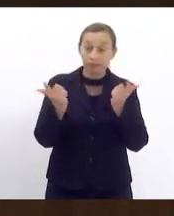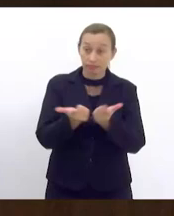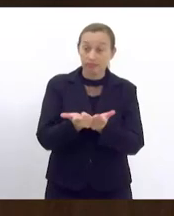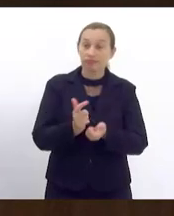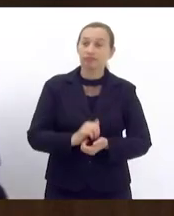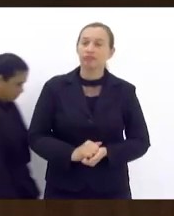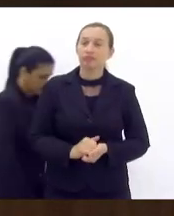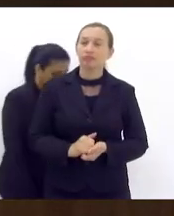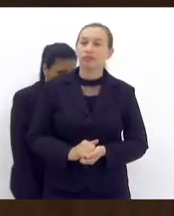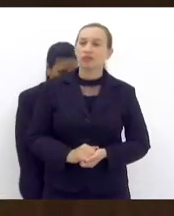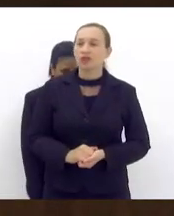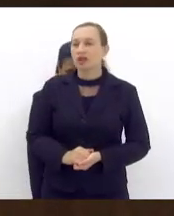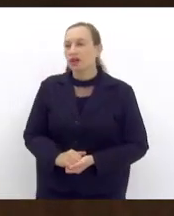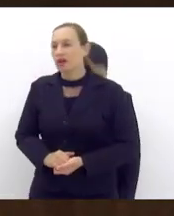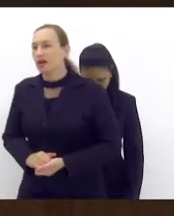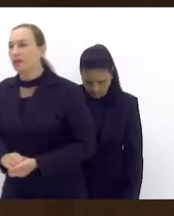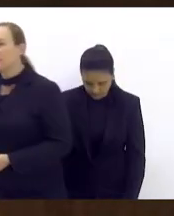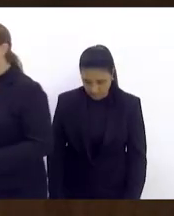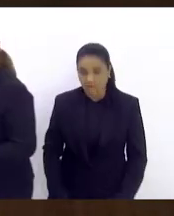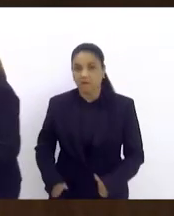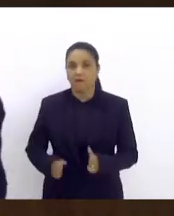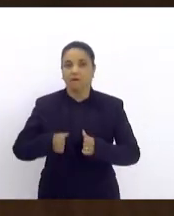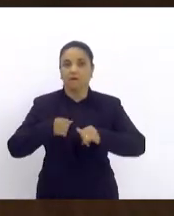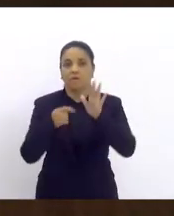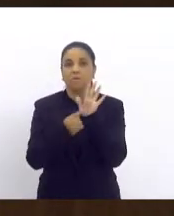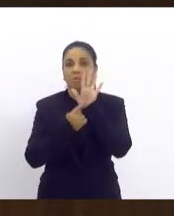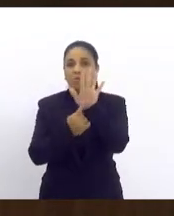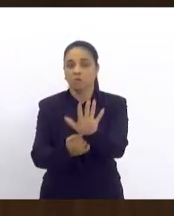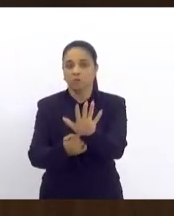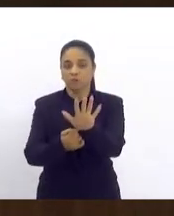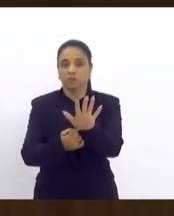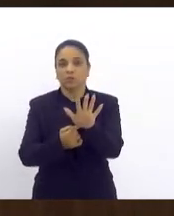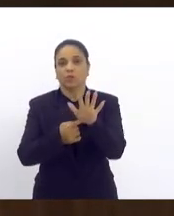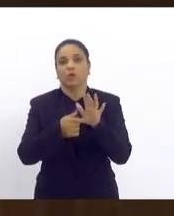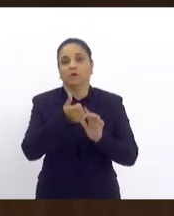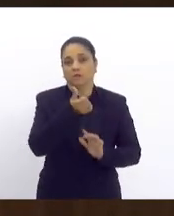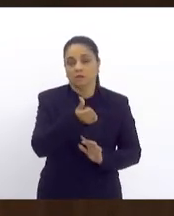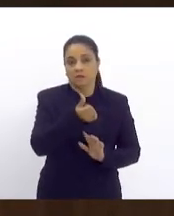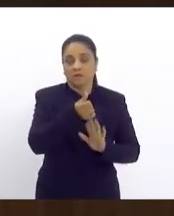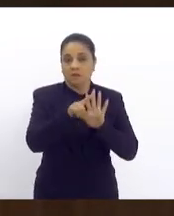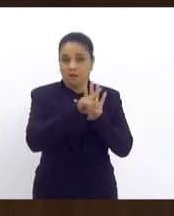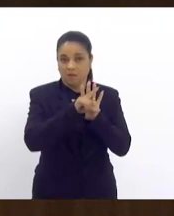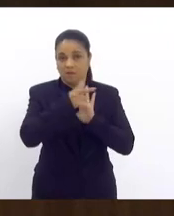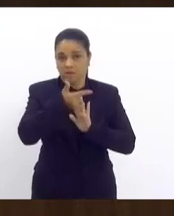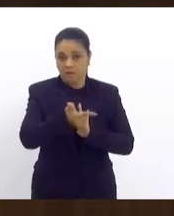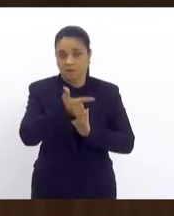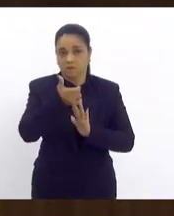apresentou a indicação Legislativa 635 de 2022